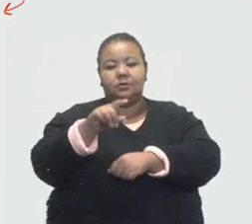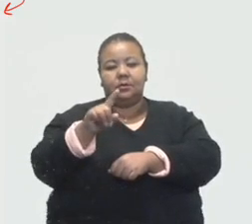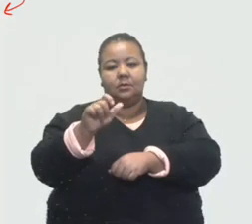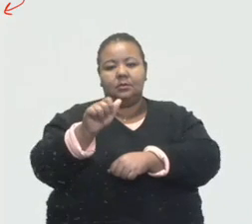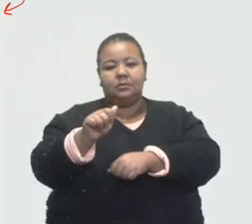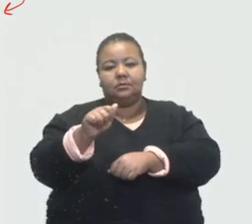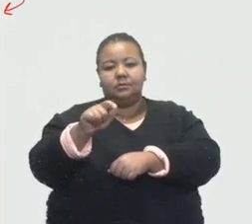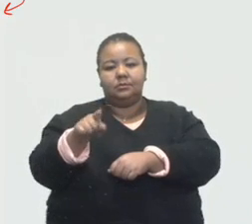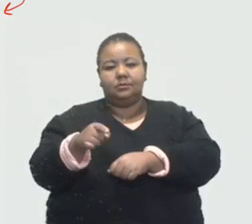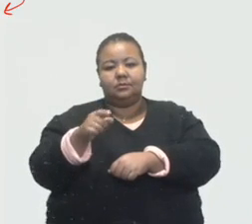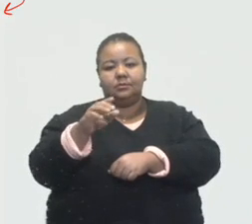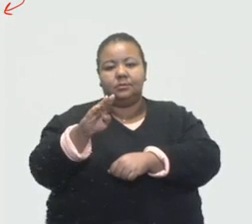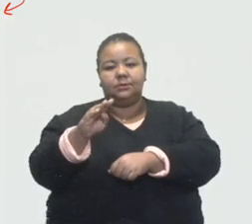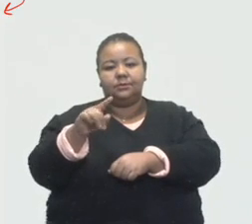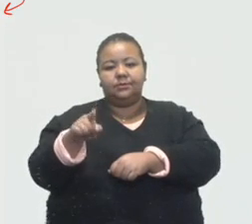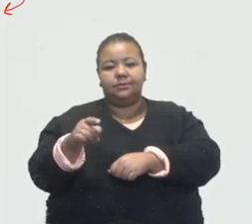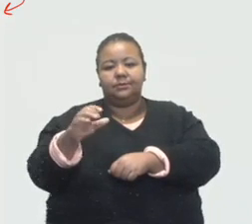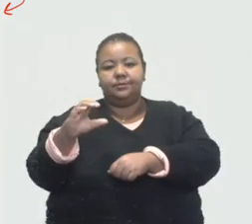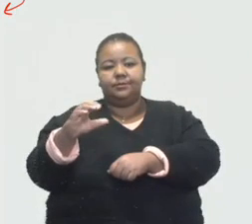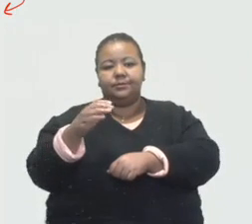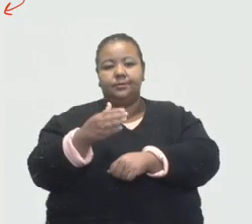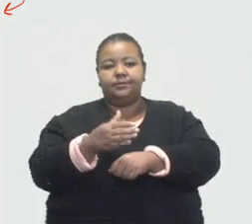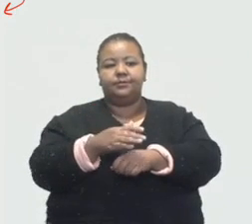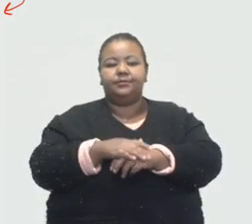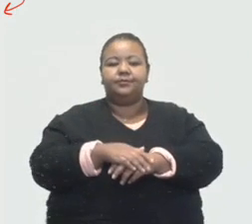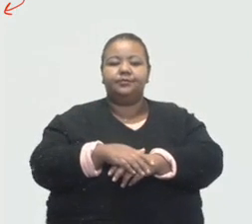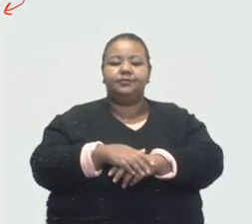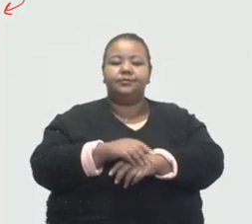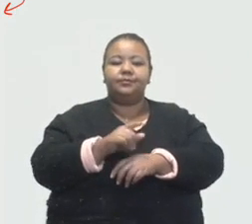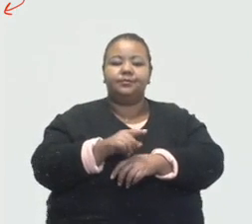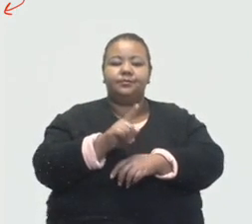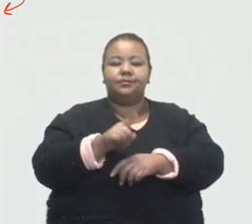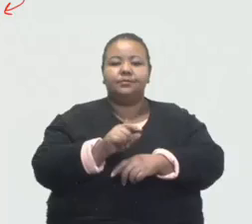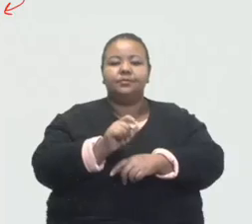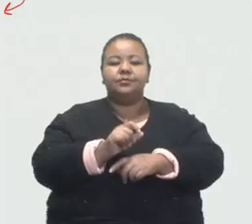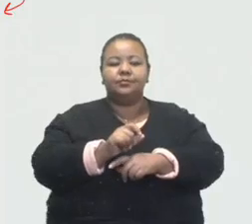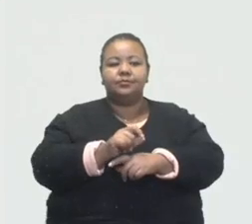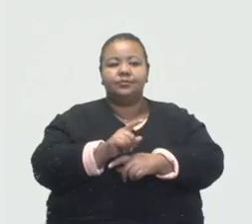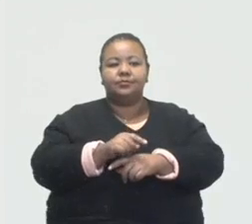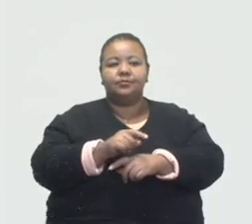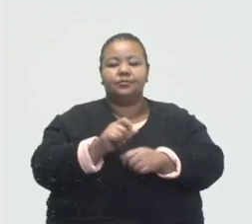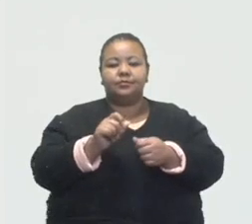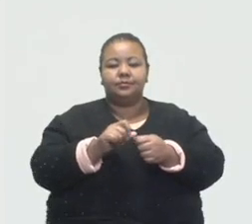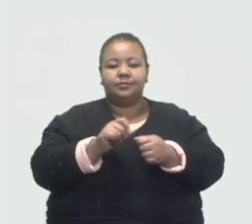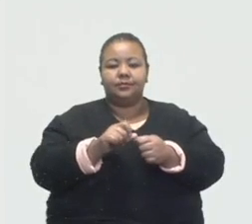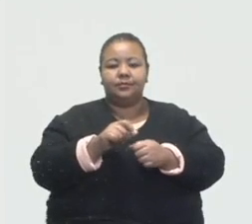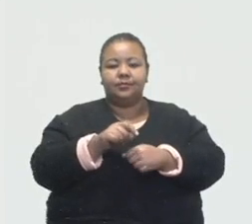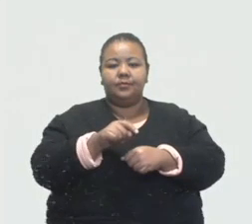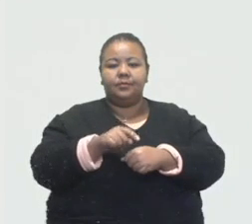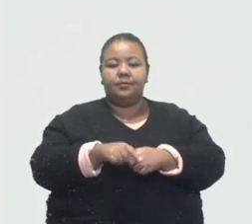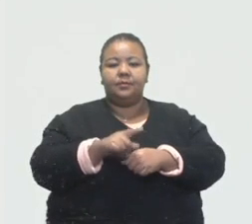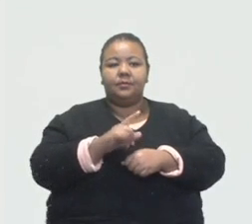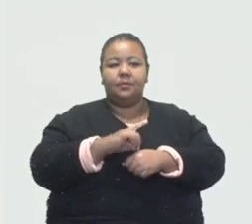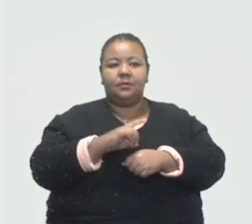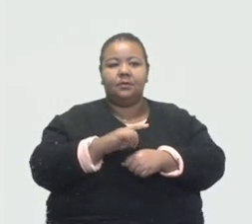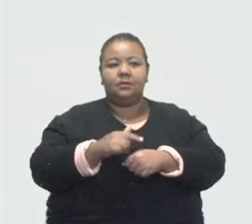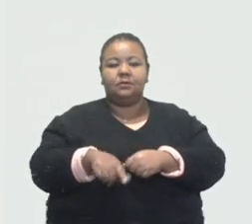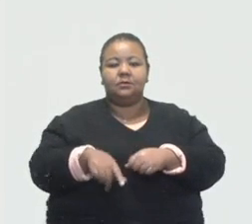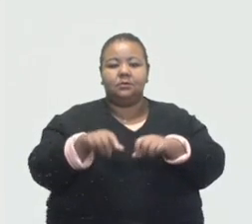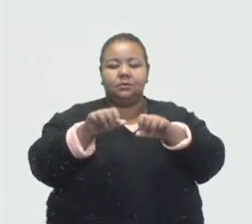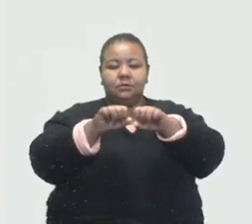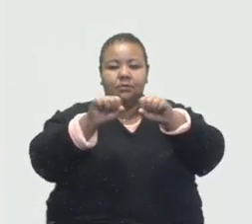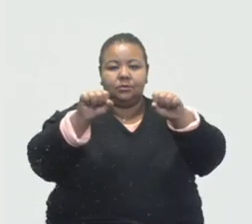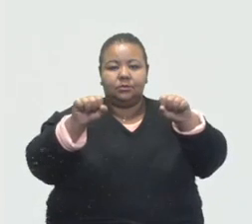ABC. Quem que é essa transformação nossa? É dada pela seguinte relação. Então, realizando, aqui a gente vai ter um